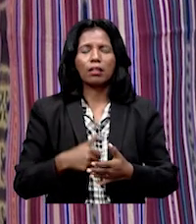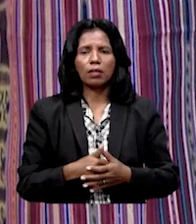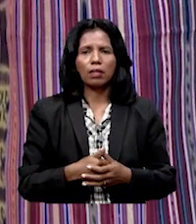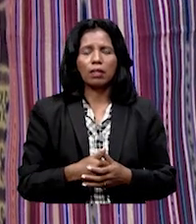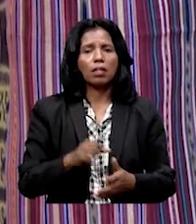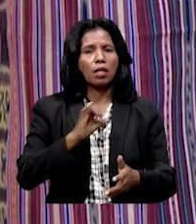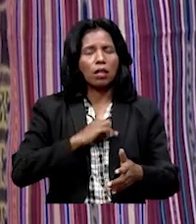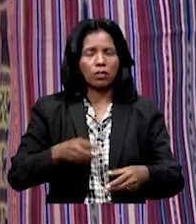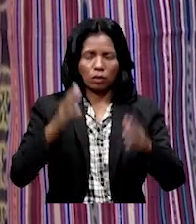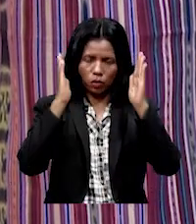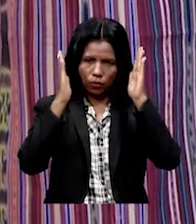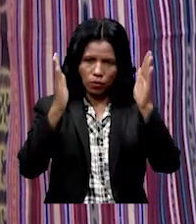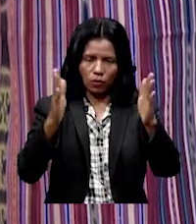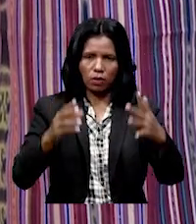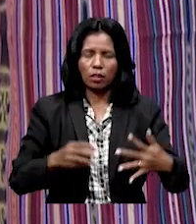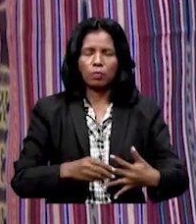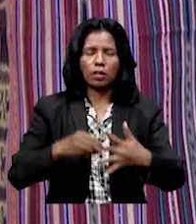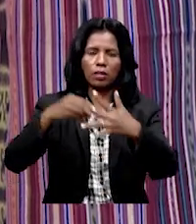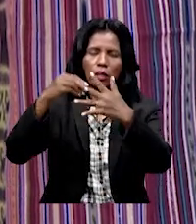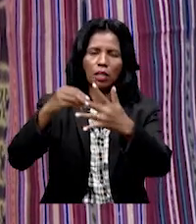Ao se for atenção especial para Ataoro.